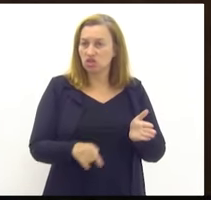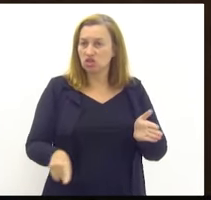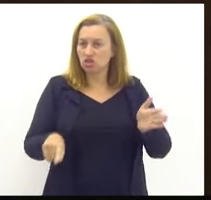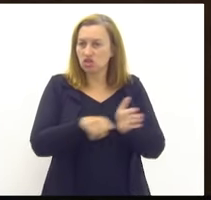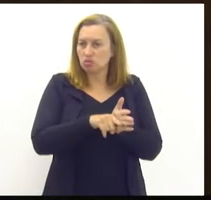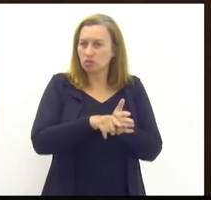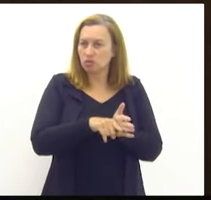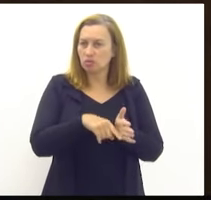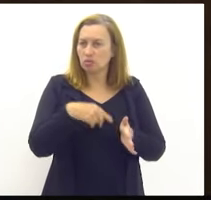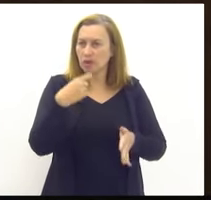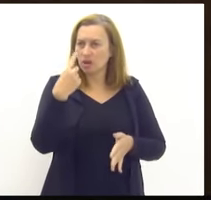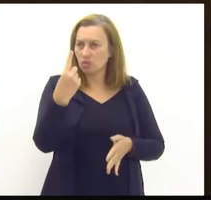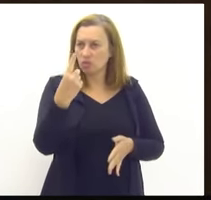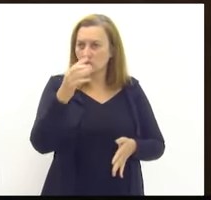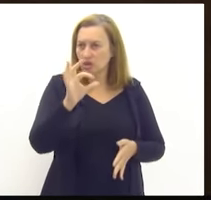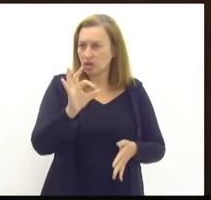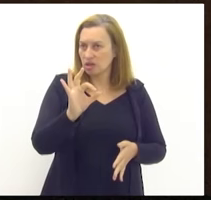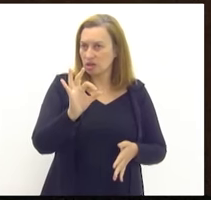nada